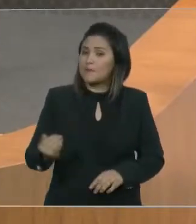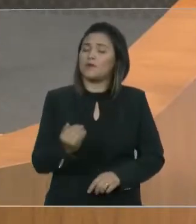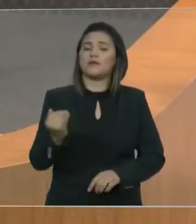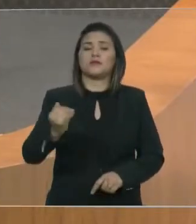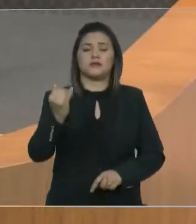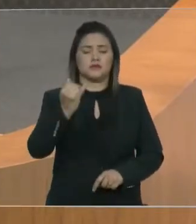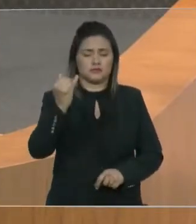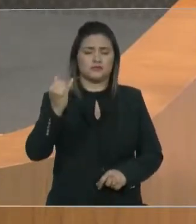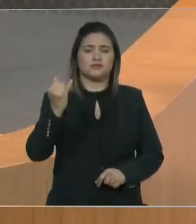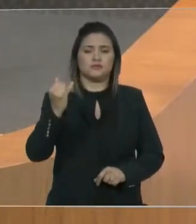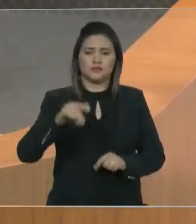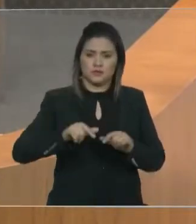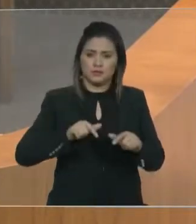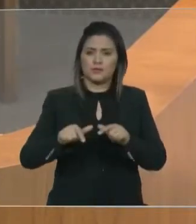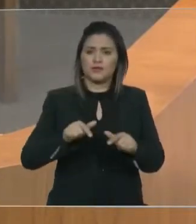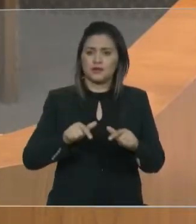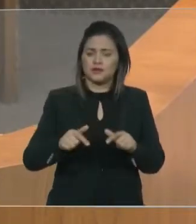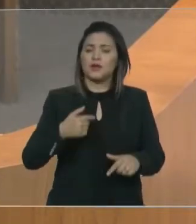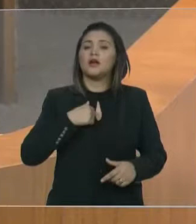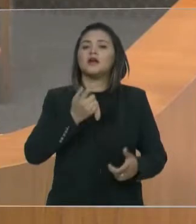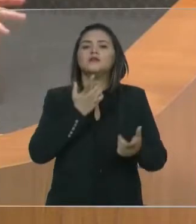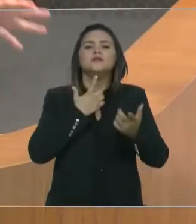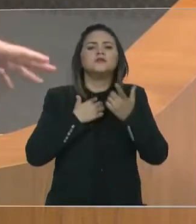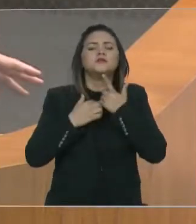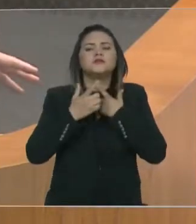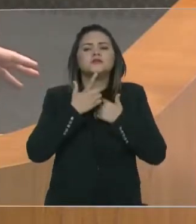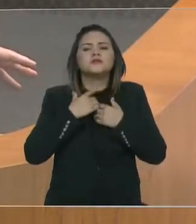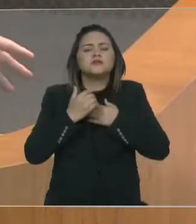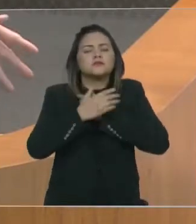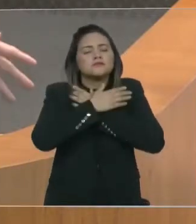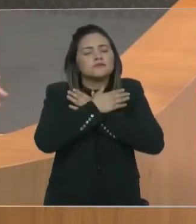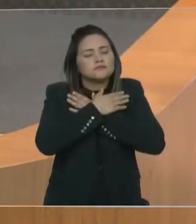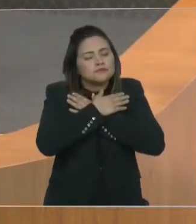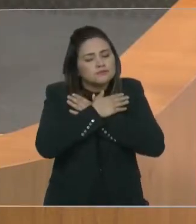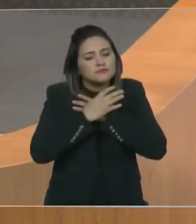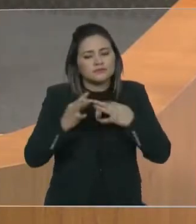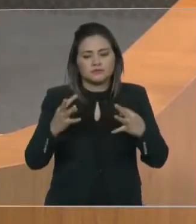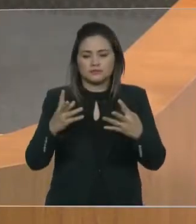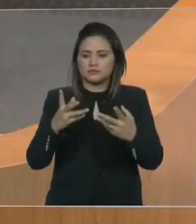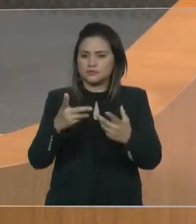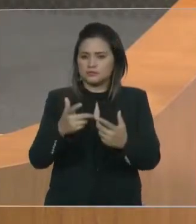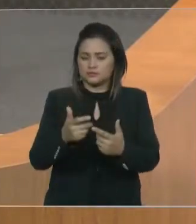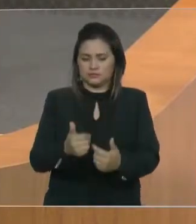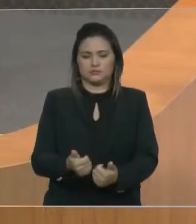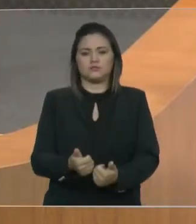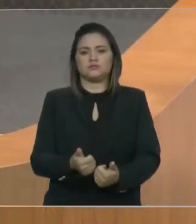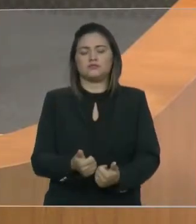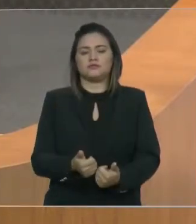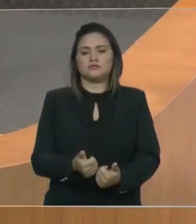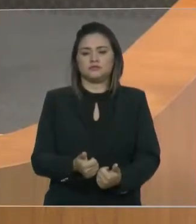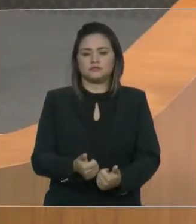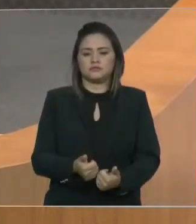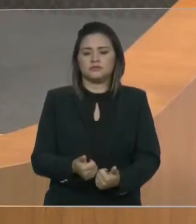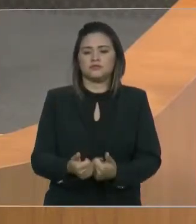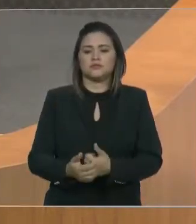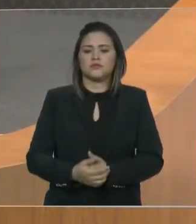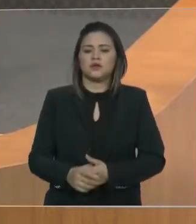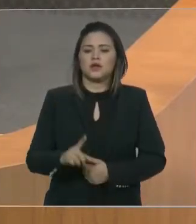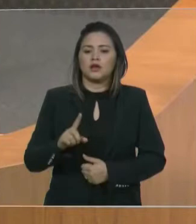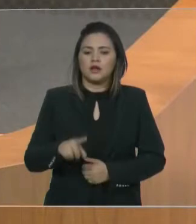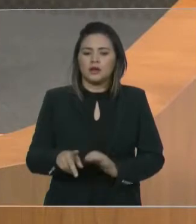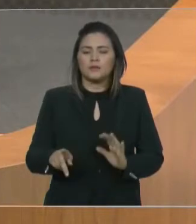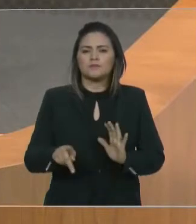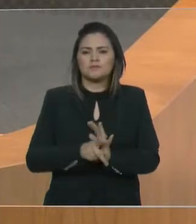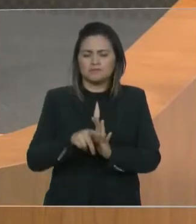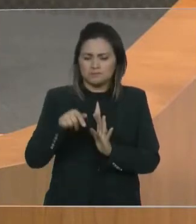mais do que isso. O meu desejo é um desejo de abraçá-las todas aqui, que não estão aqui, que fazem parte do corpo da Assembleia.